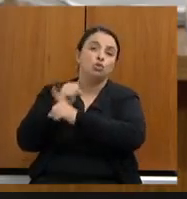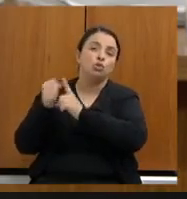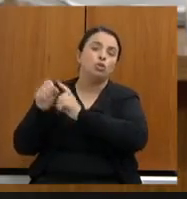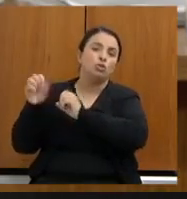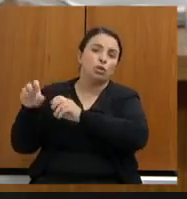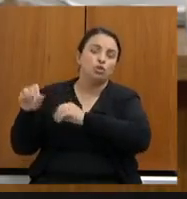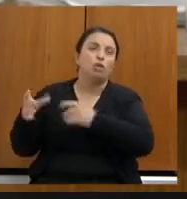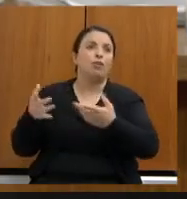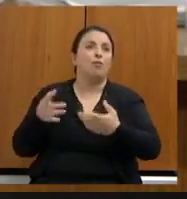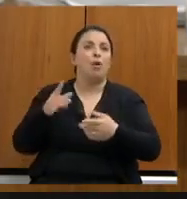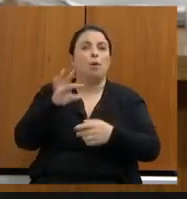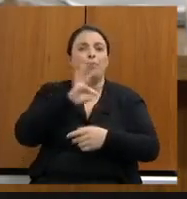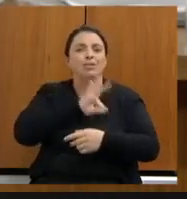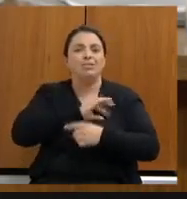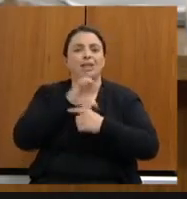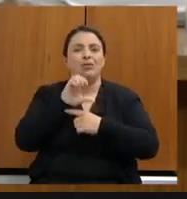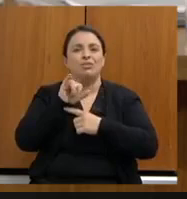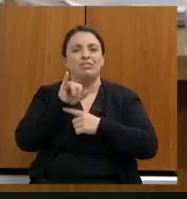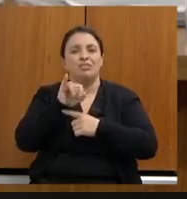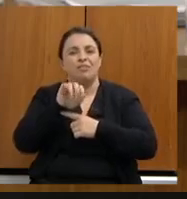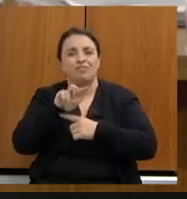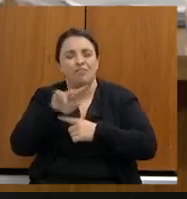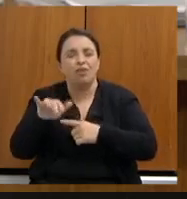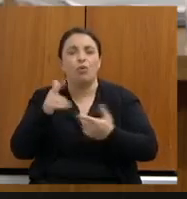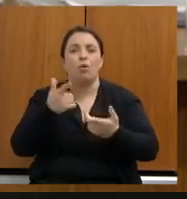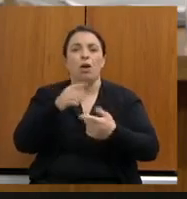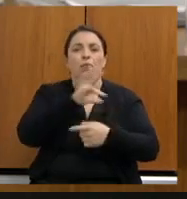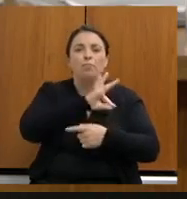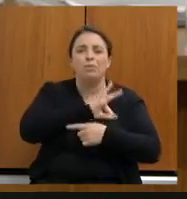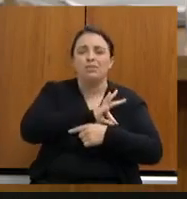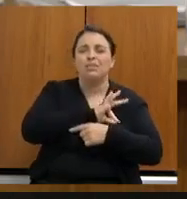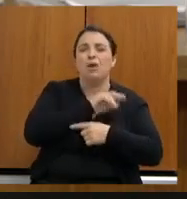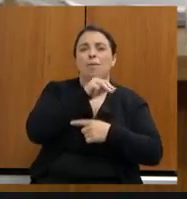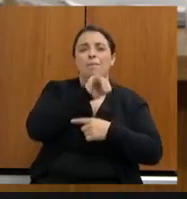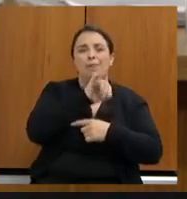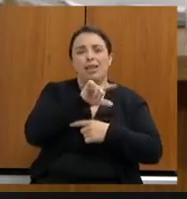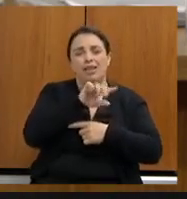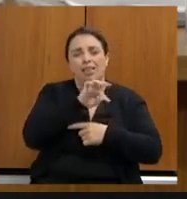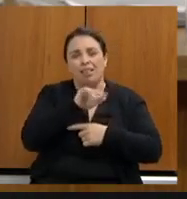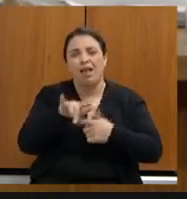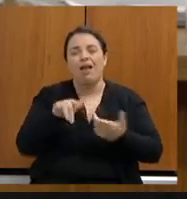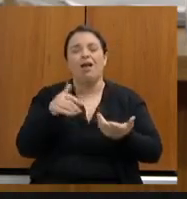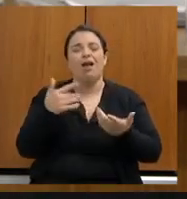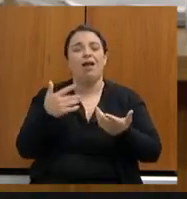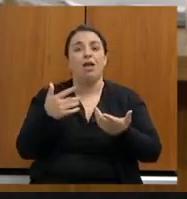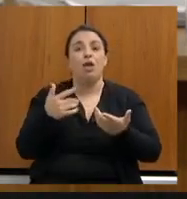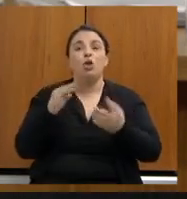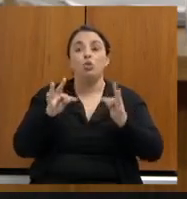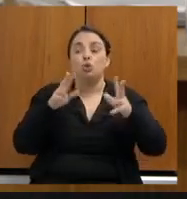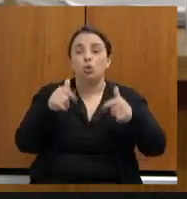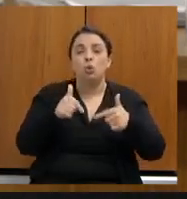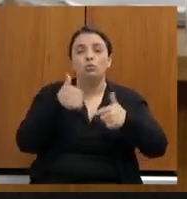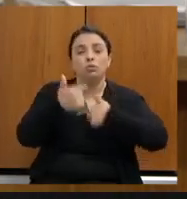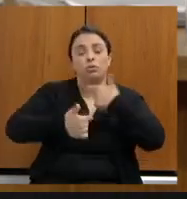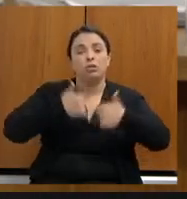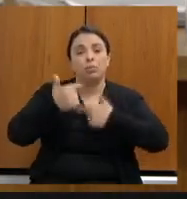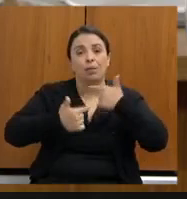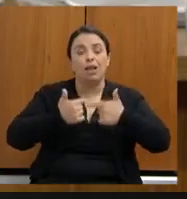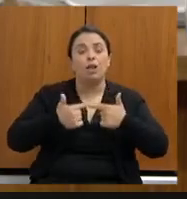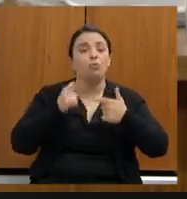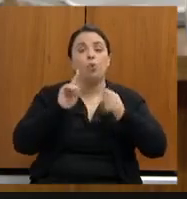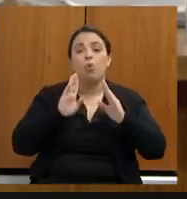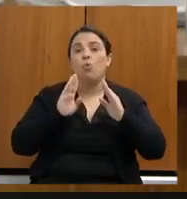policial rodoviário federal enfim todas as costas estão Unidas com propósito de reduzir os índices de violência